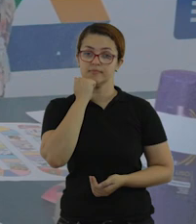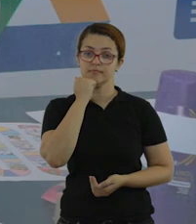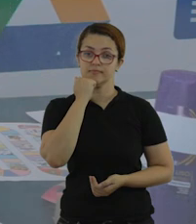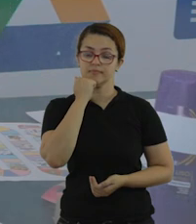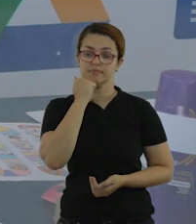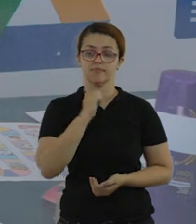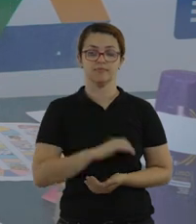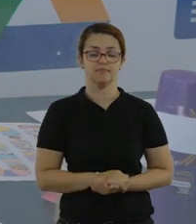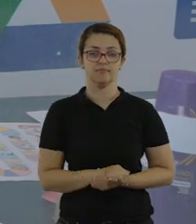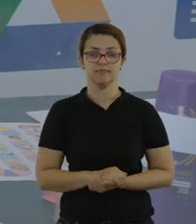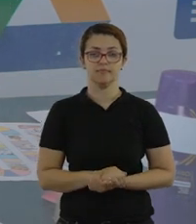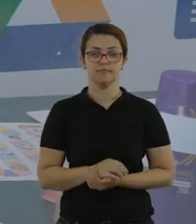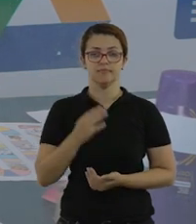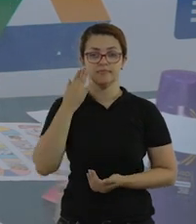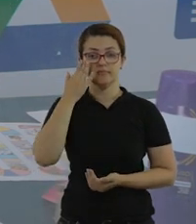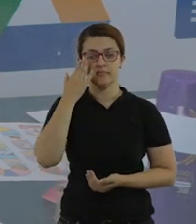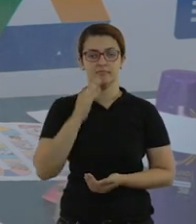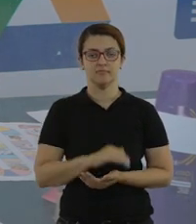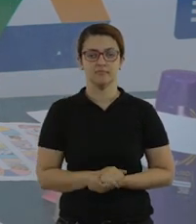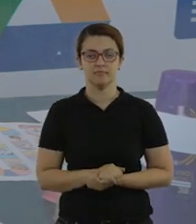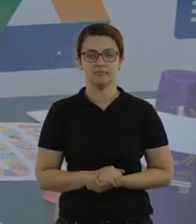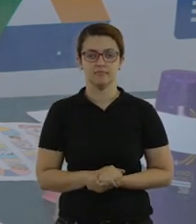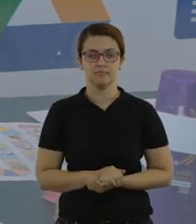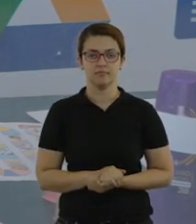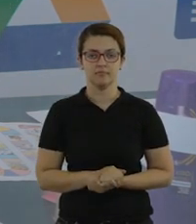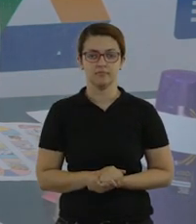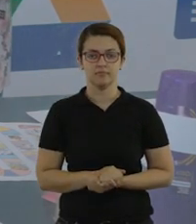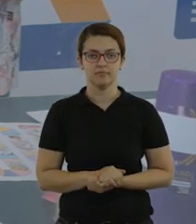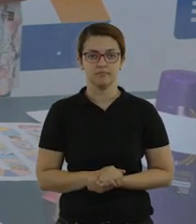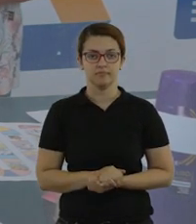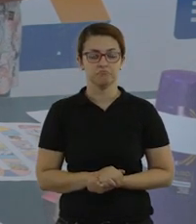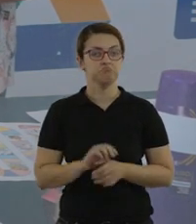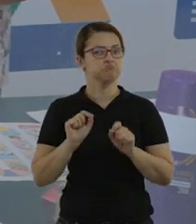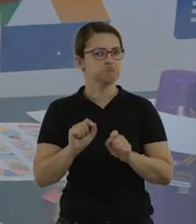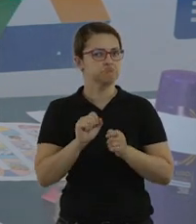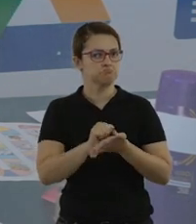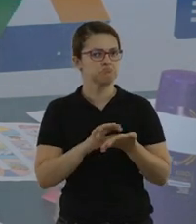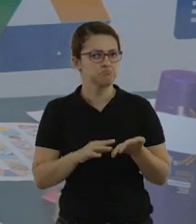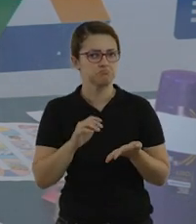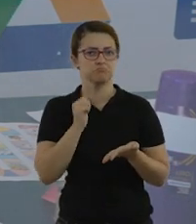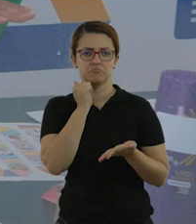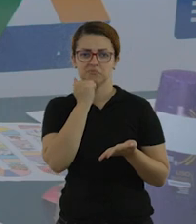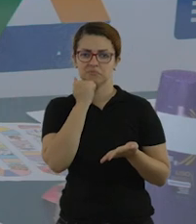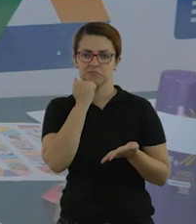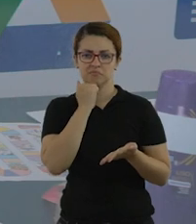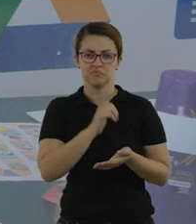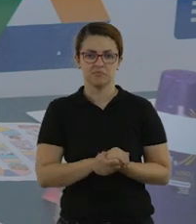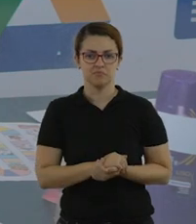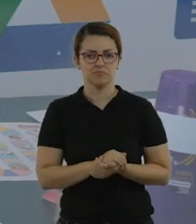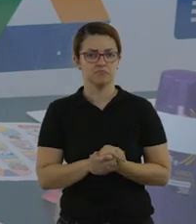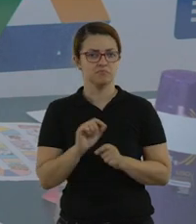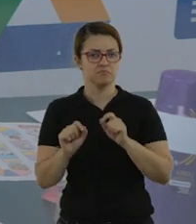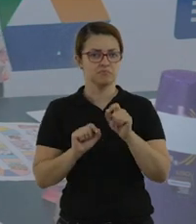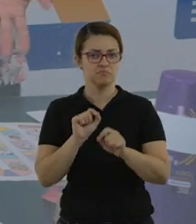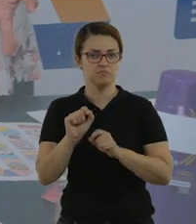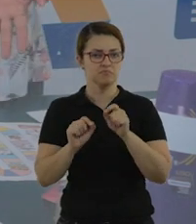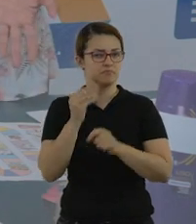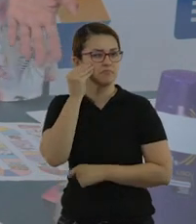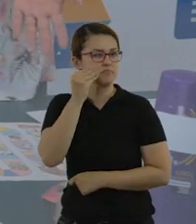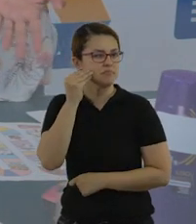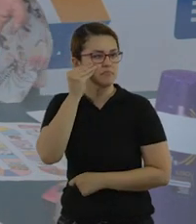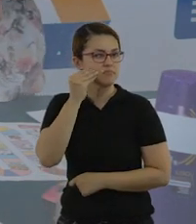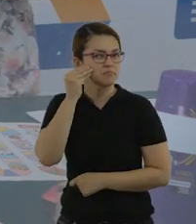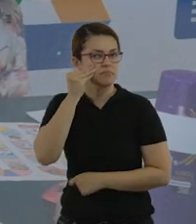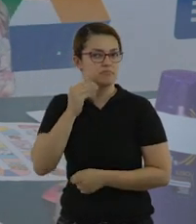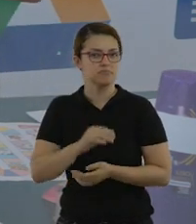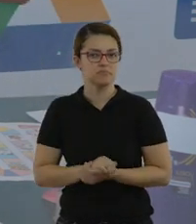Bem, agora nós vamos realizar as atividades de ciências. Então, a atividade de ciência, ela tem um experimento,